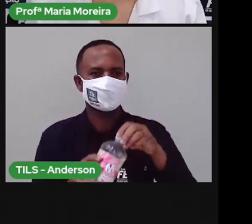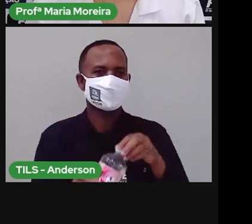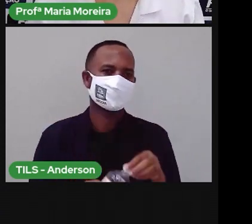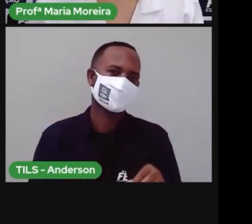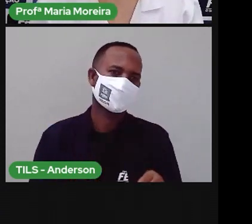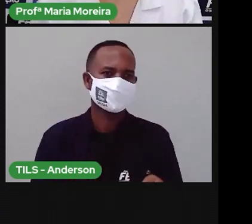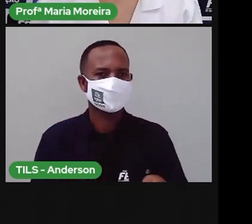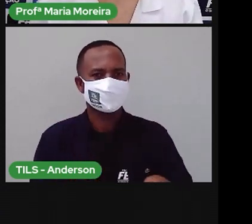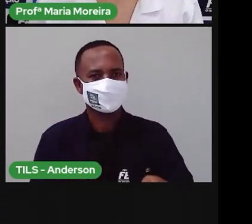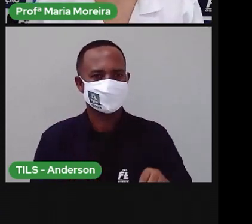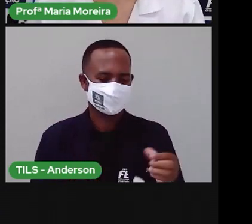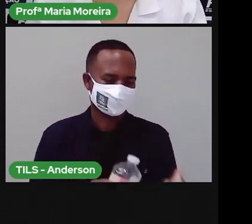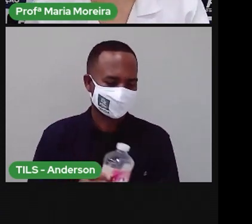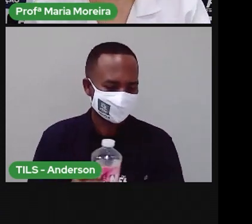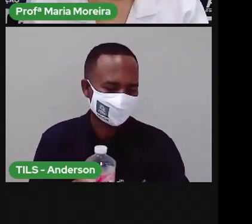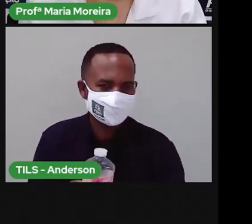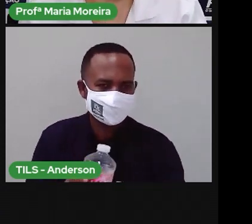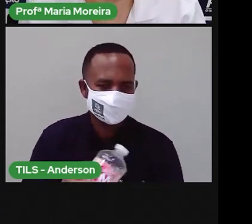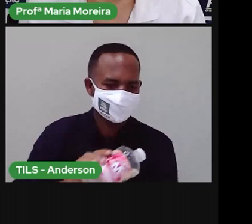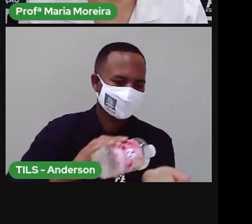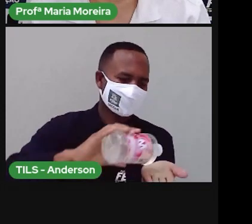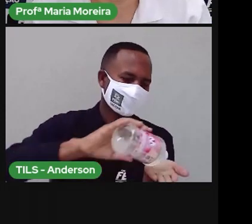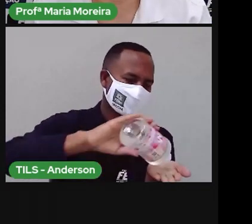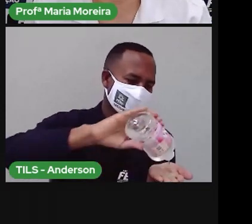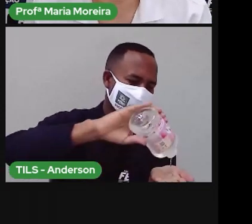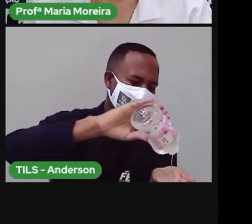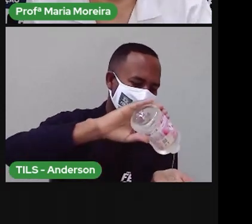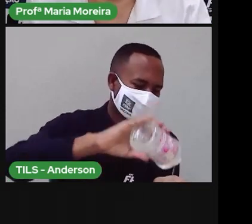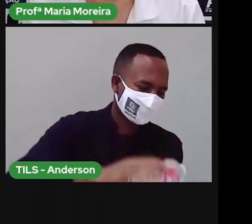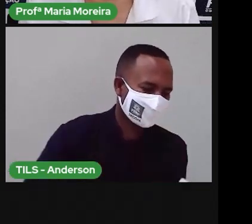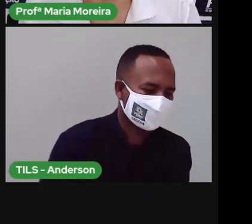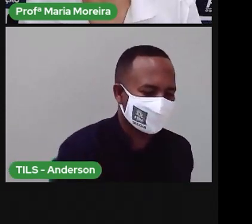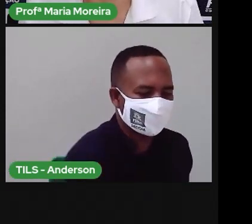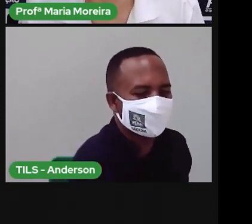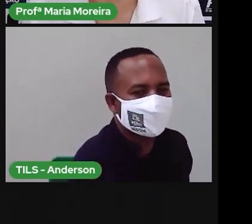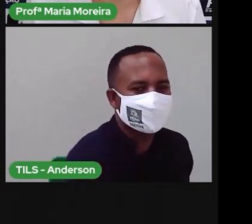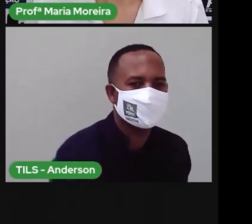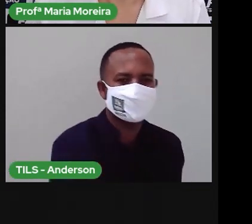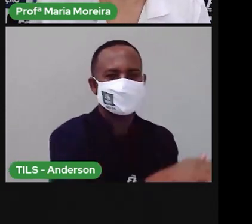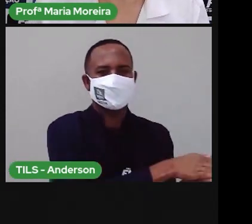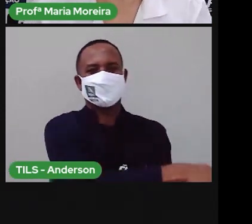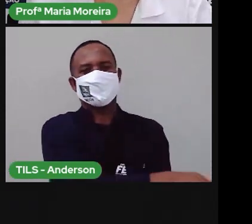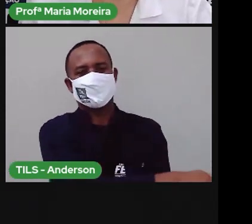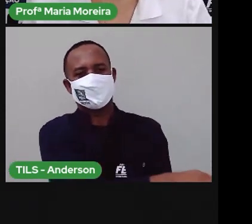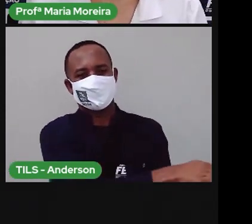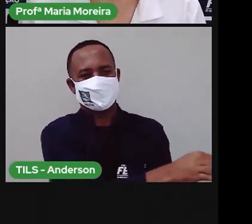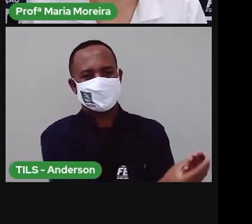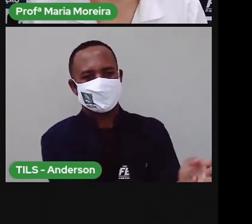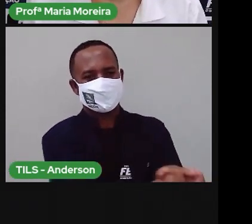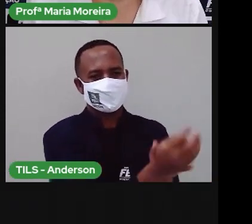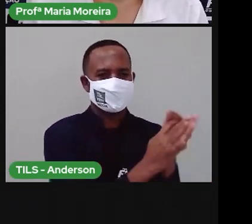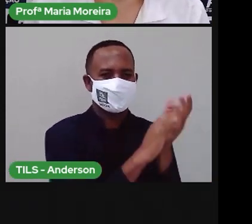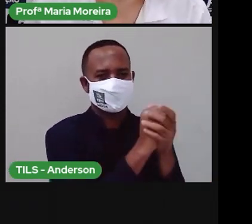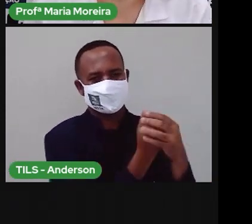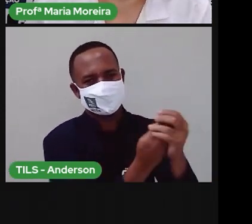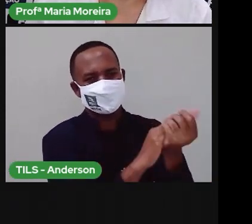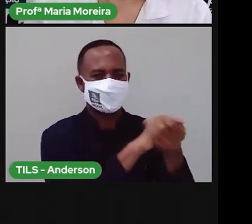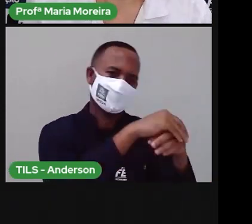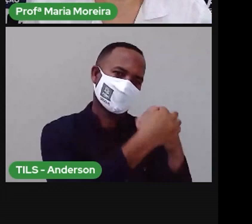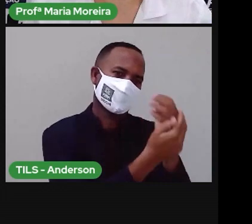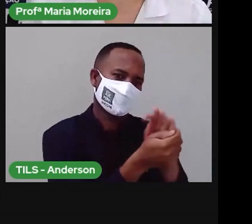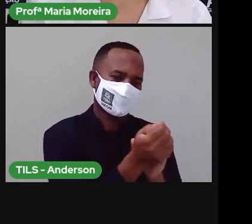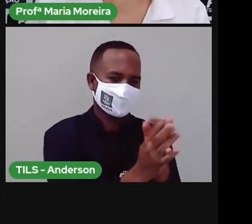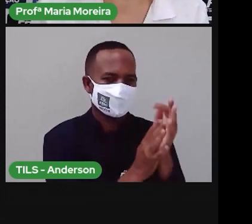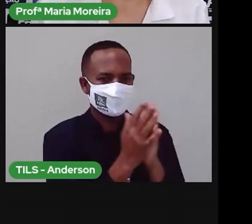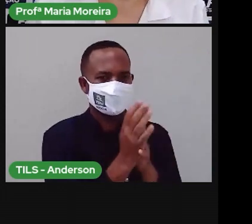Anderson? Máscara, álcool em gel. O Anderson vai acabar gastando, pronto, gasta o álcool em gel. Que tem que estar o quê? Protegido. Então,